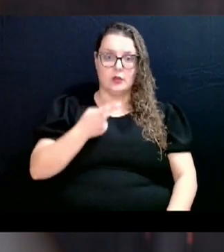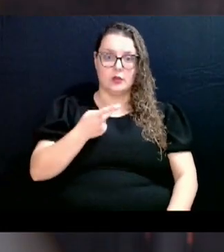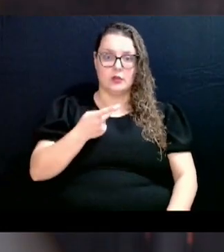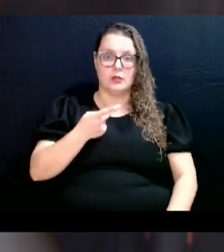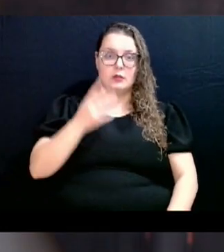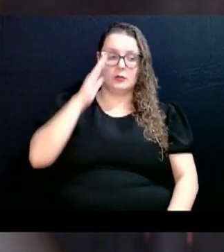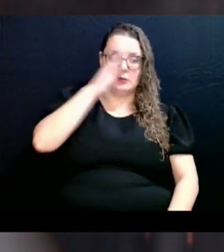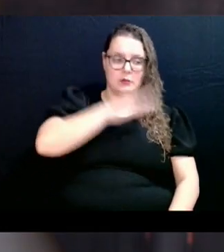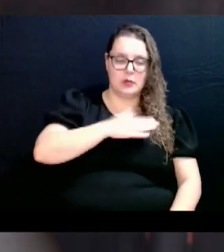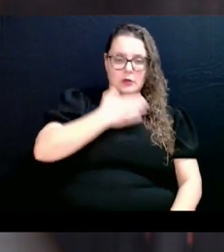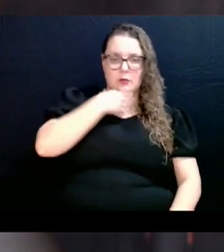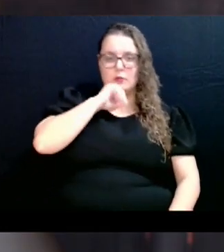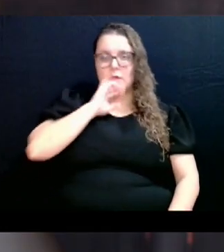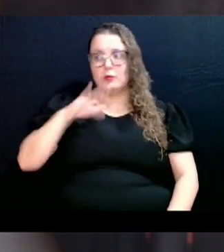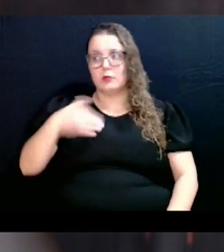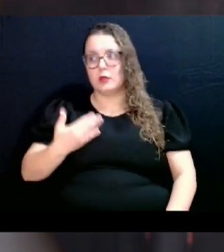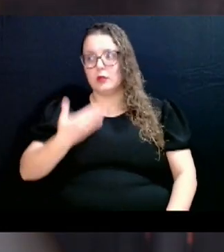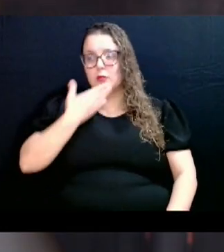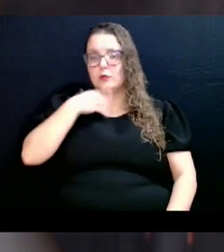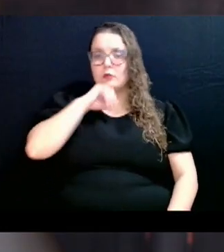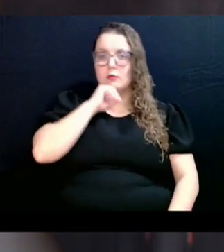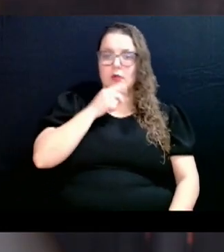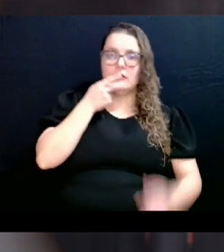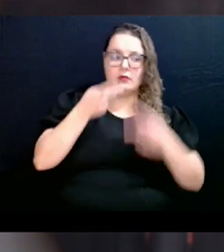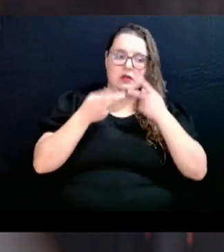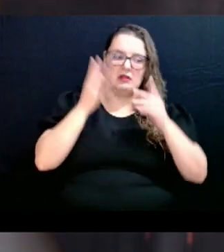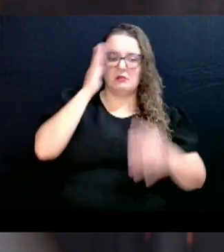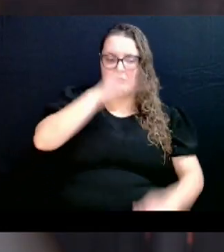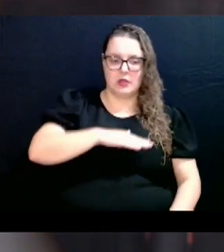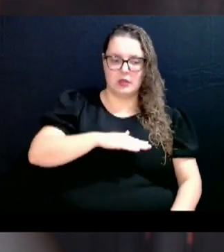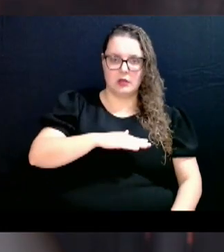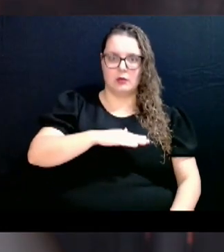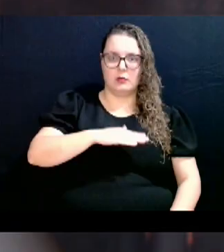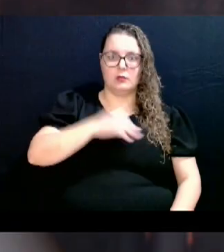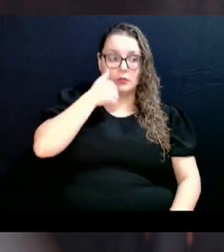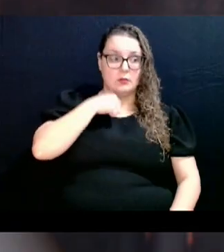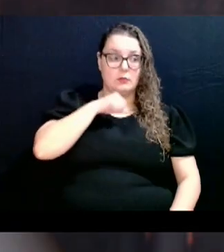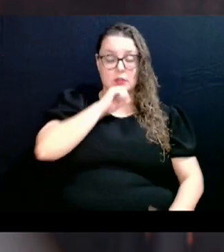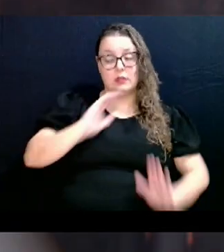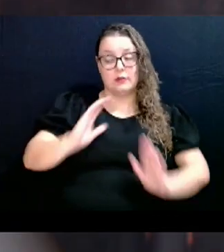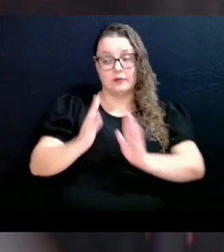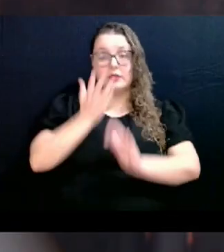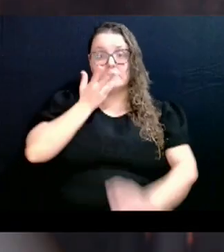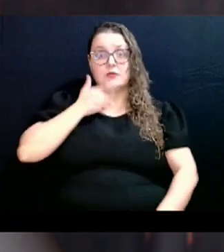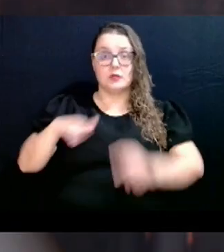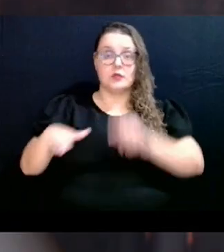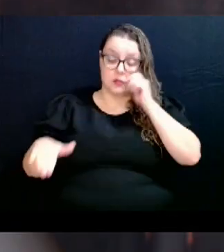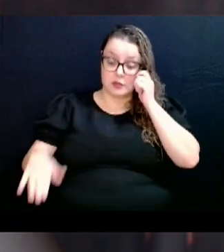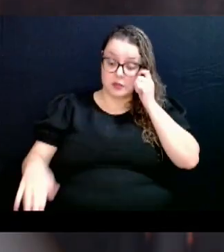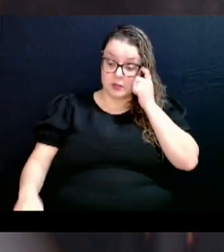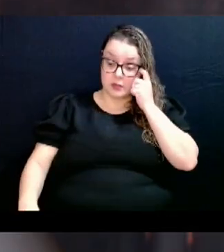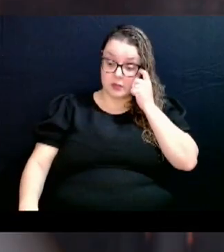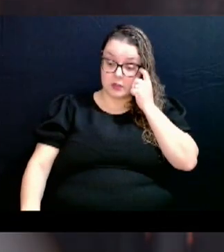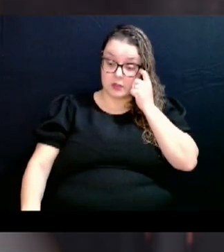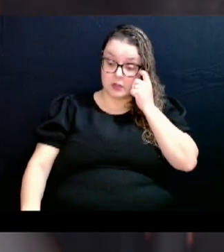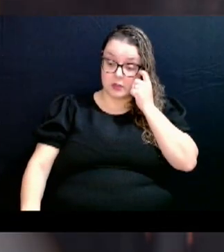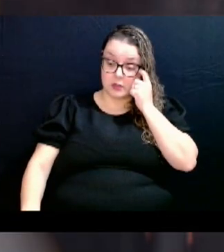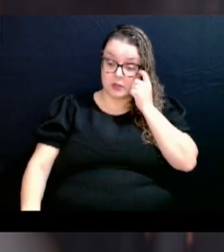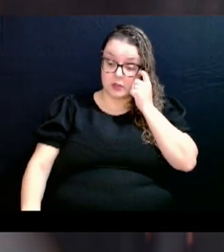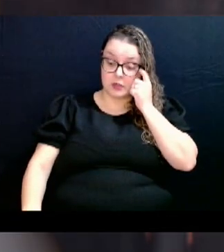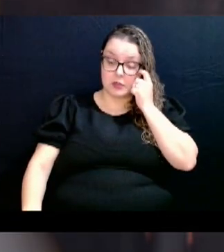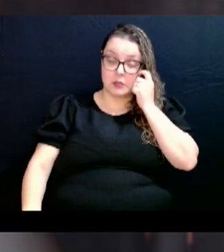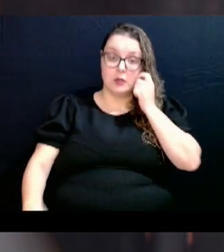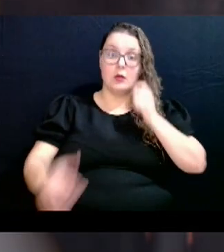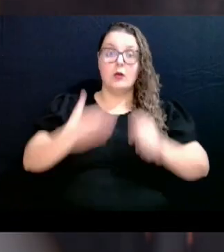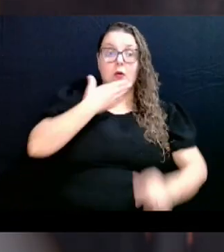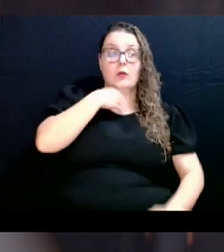pai fala mal da mãe na frente dessa criança. E estando os dois pais ou não, havendo essa